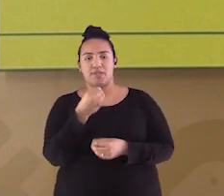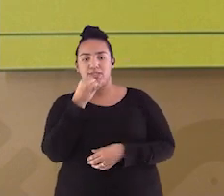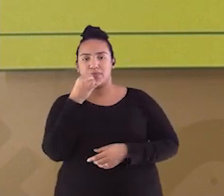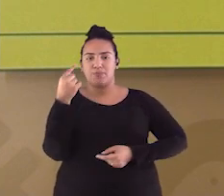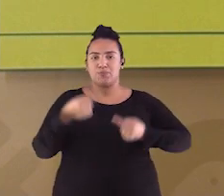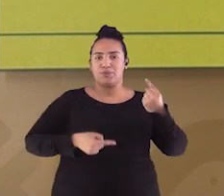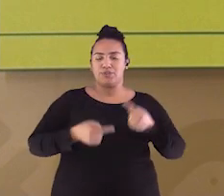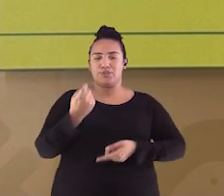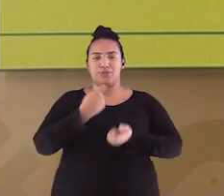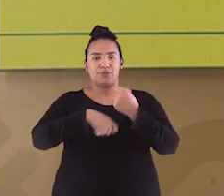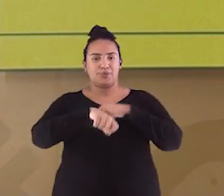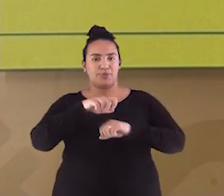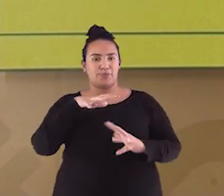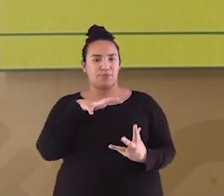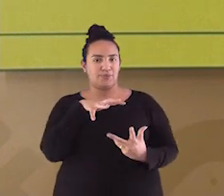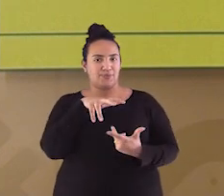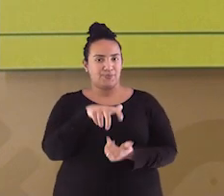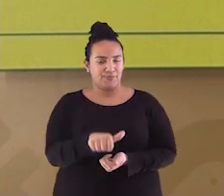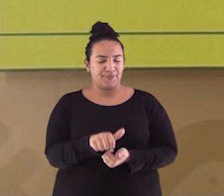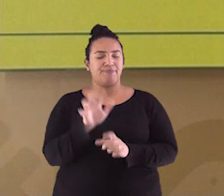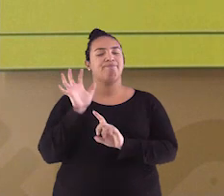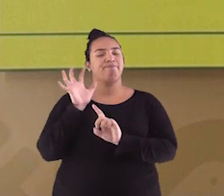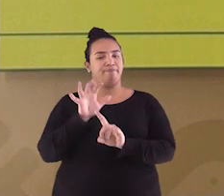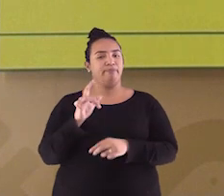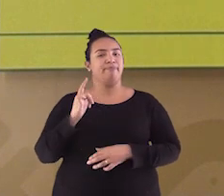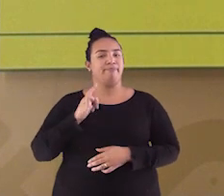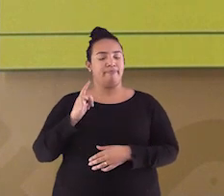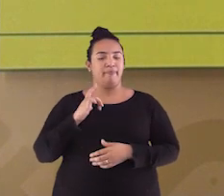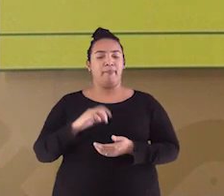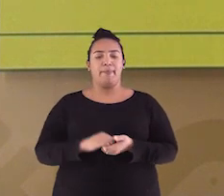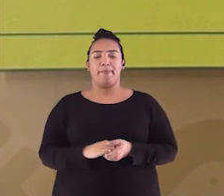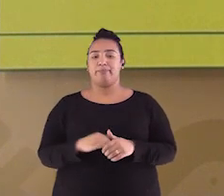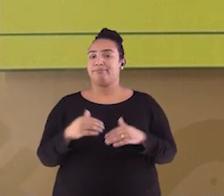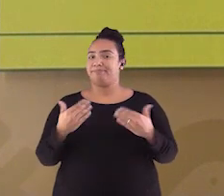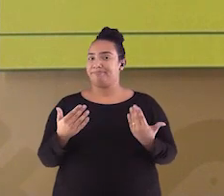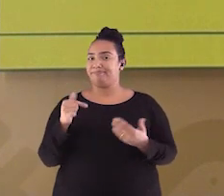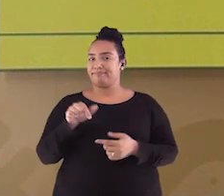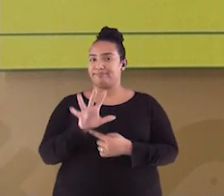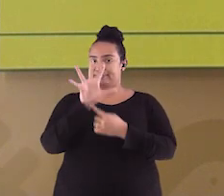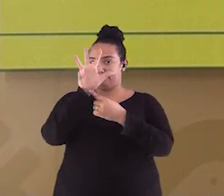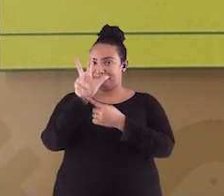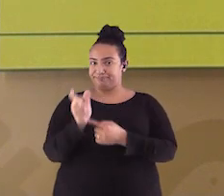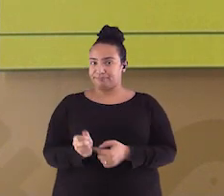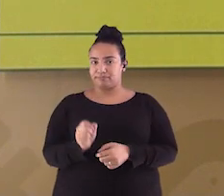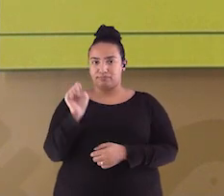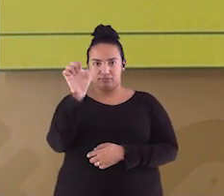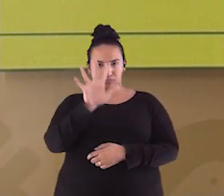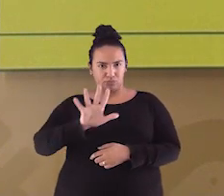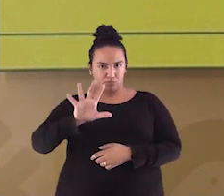política e econômica do mundo. Essa cartografia eurocêntrica